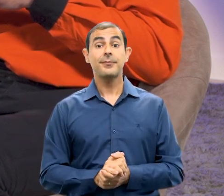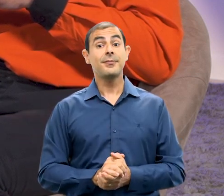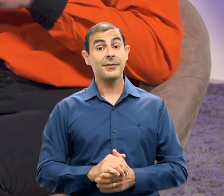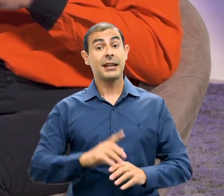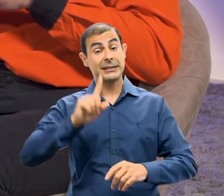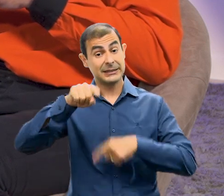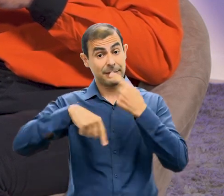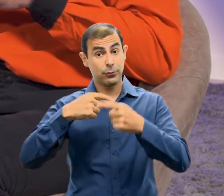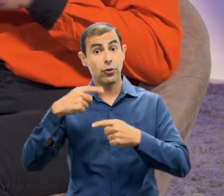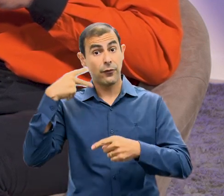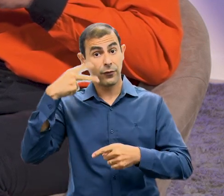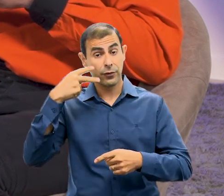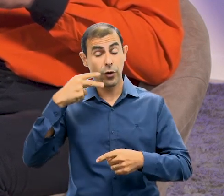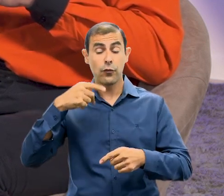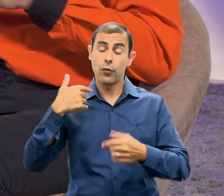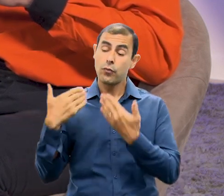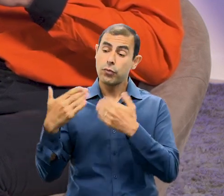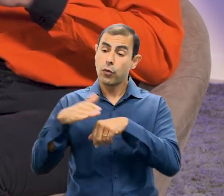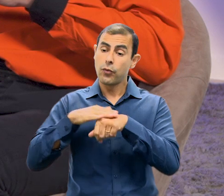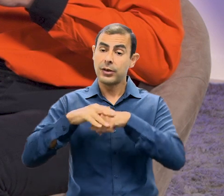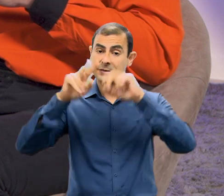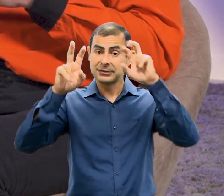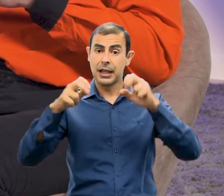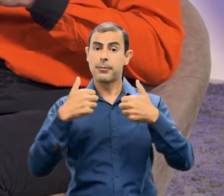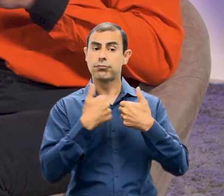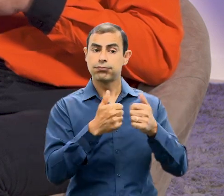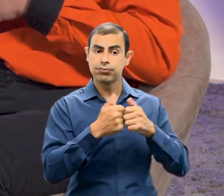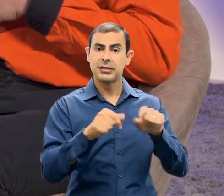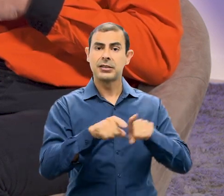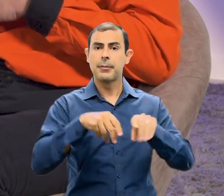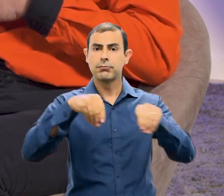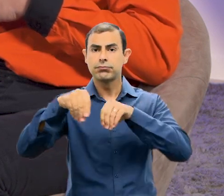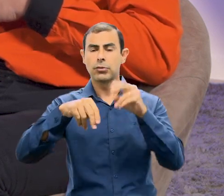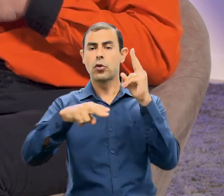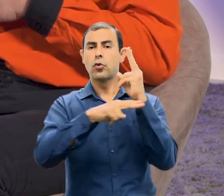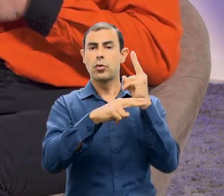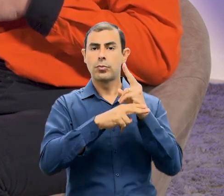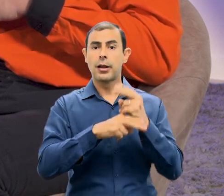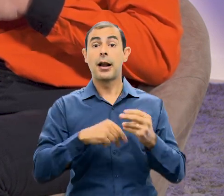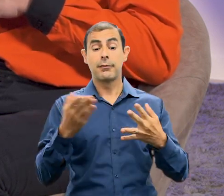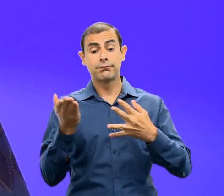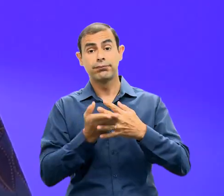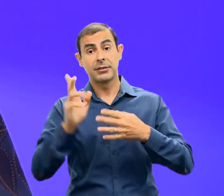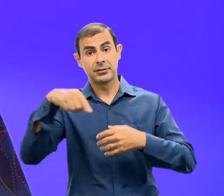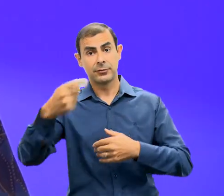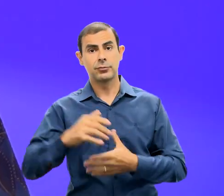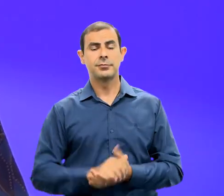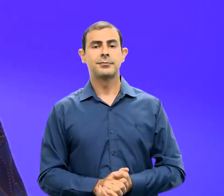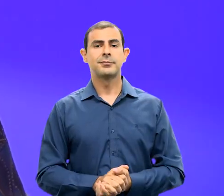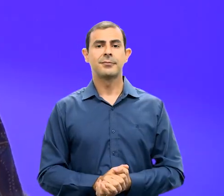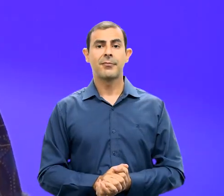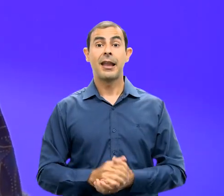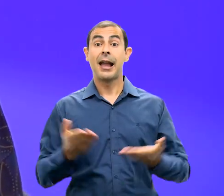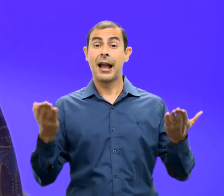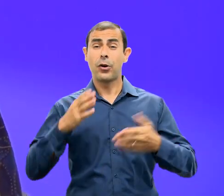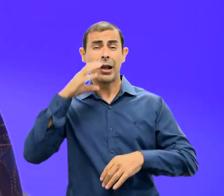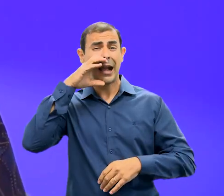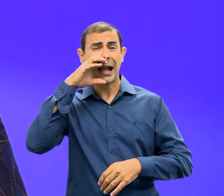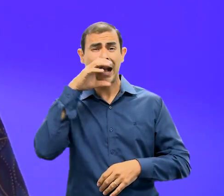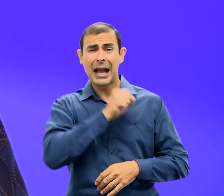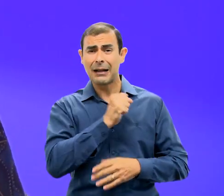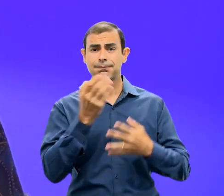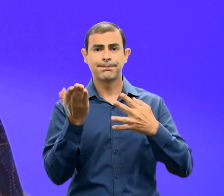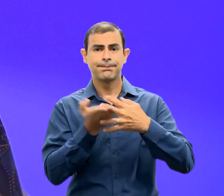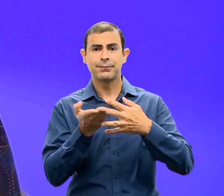nessa questão tanto do transporte público quanto da mobilidade urbana também no nosso próximo bloco aqui do programa. Agora nós vamos para um